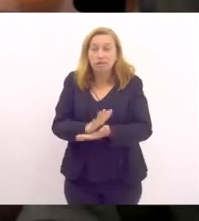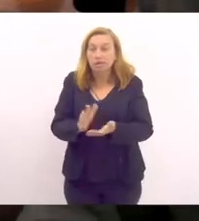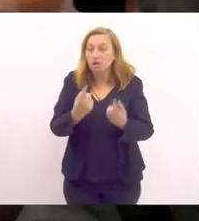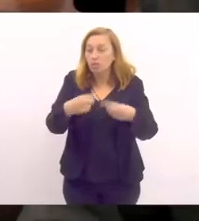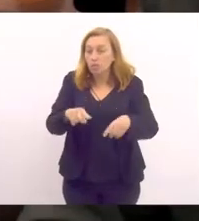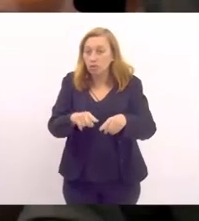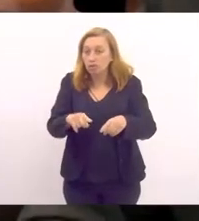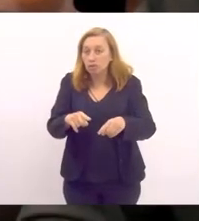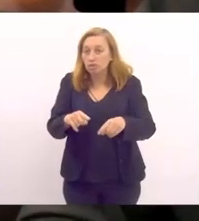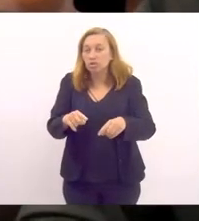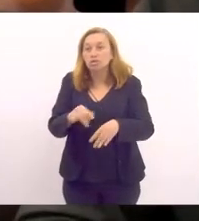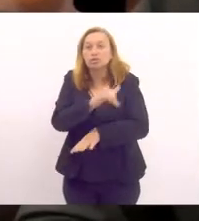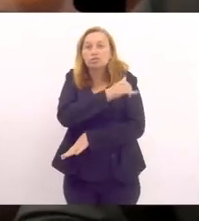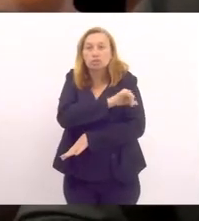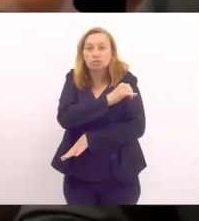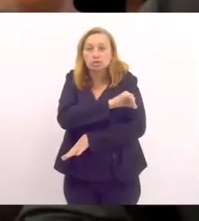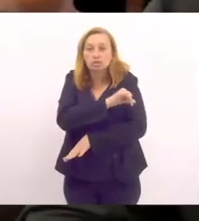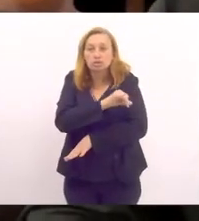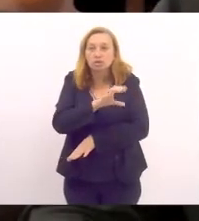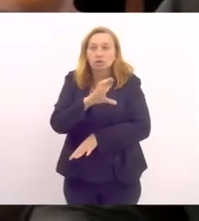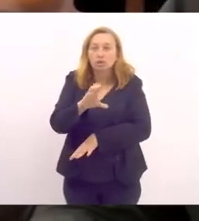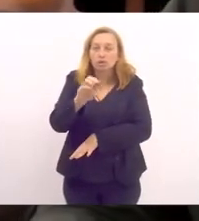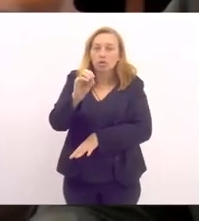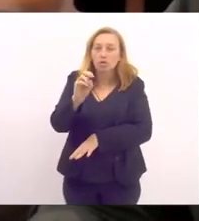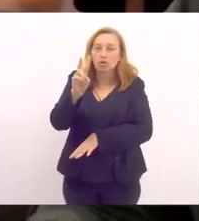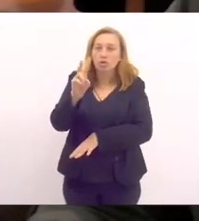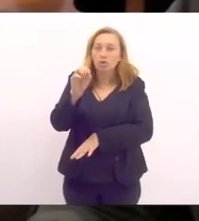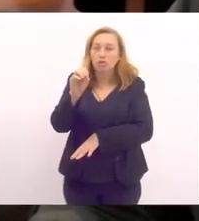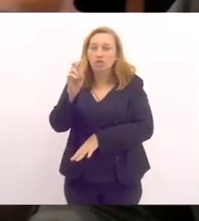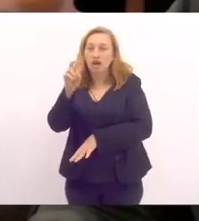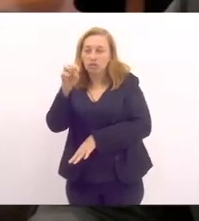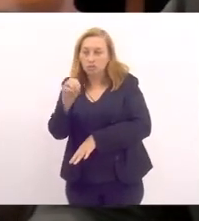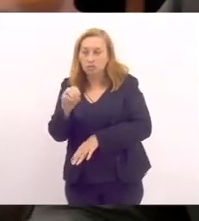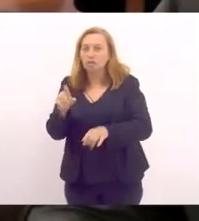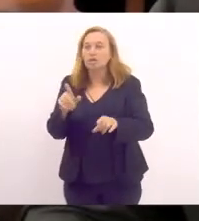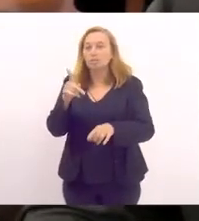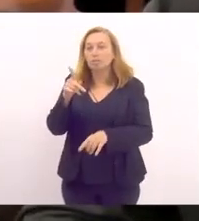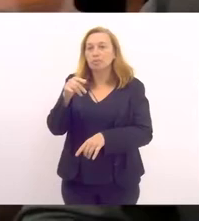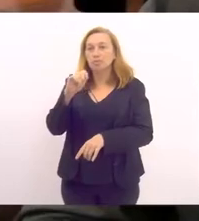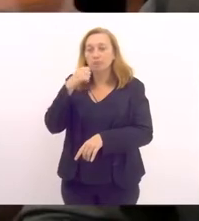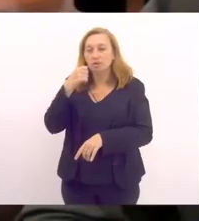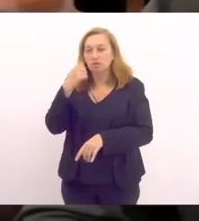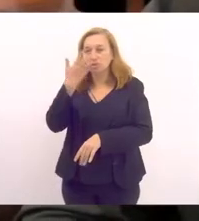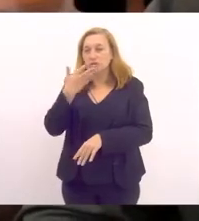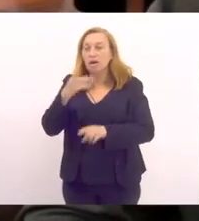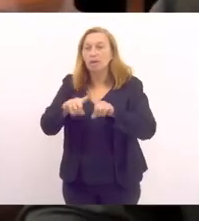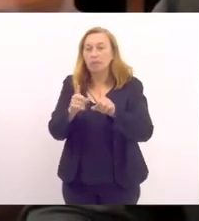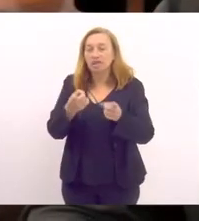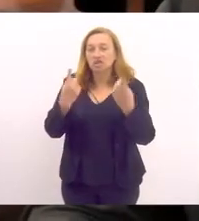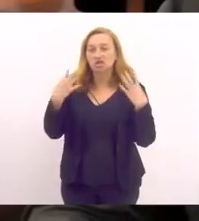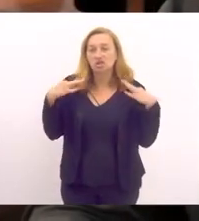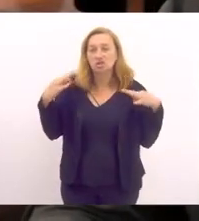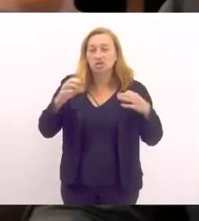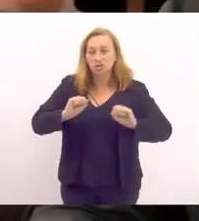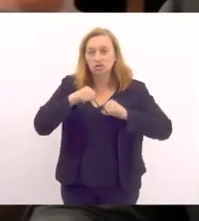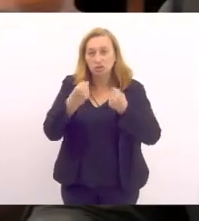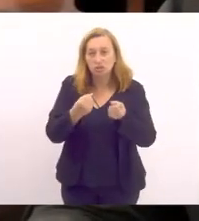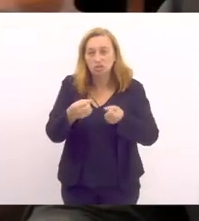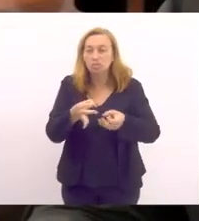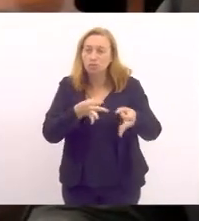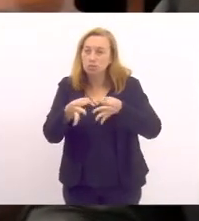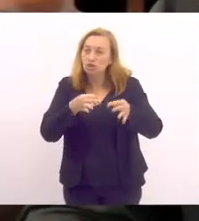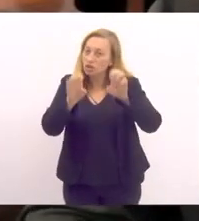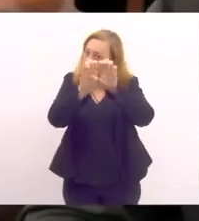Rio de Janeiro, adoro vir para o Rio de Janeiro, Corcovado, Pão de Açúcar, mas nós defendemos a interiorização do turismo, com projetos